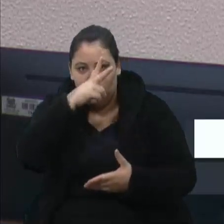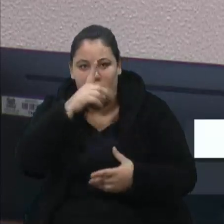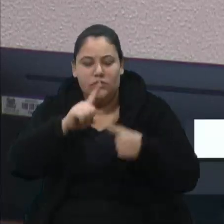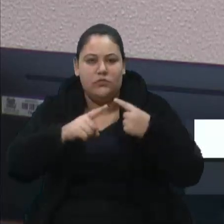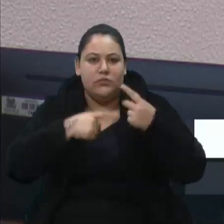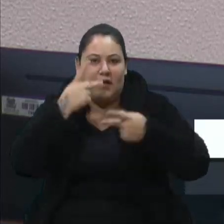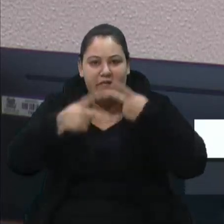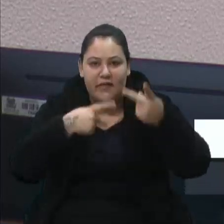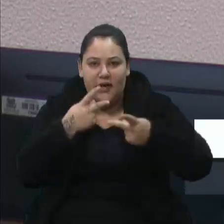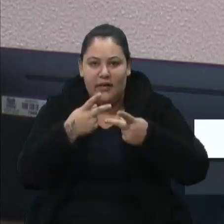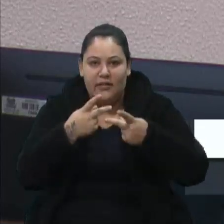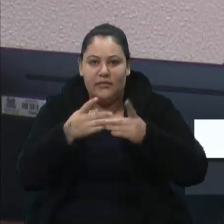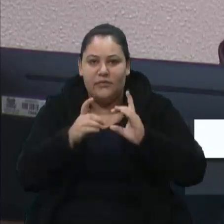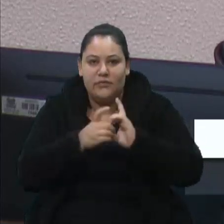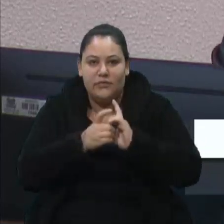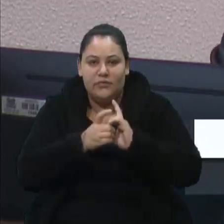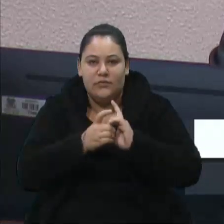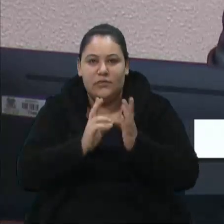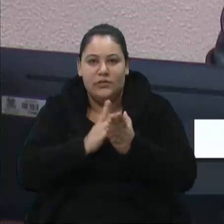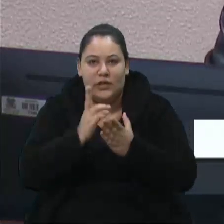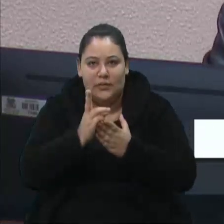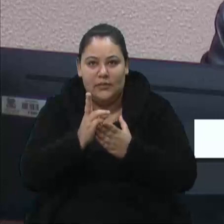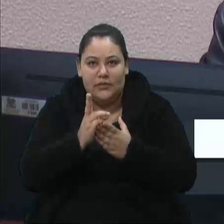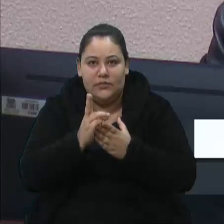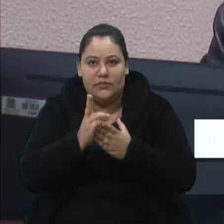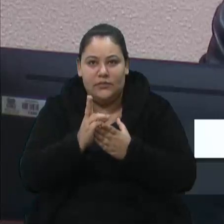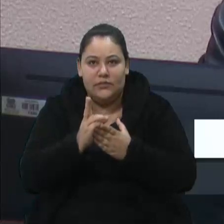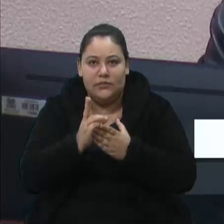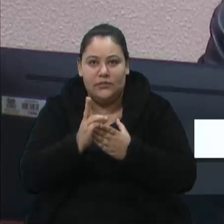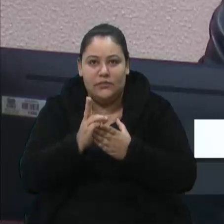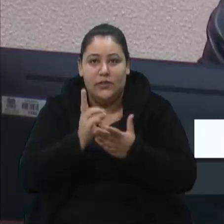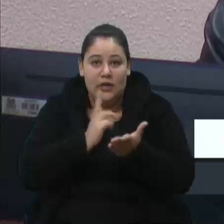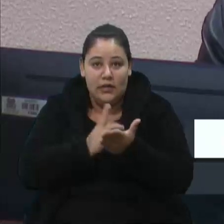direito, mas ele sempre inflamando ou